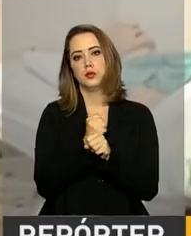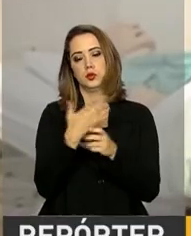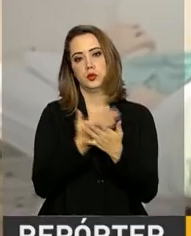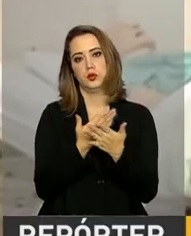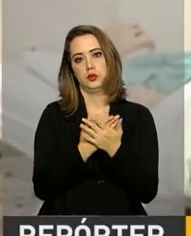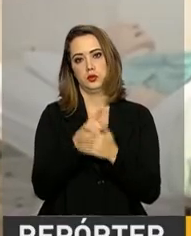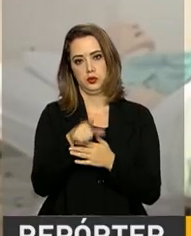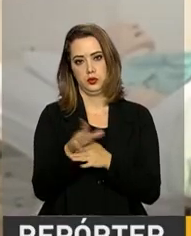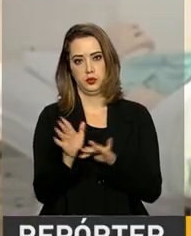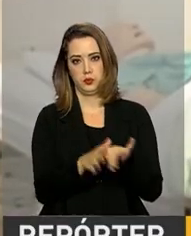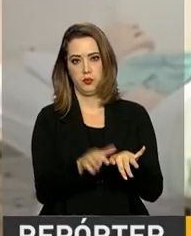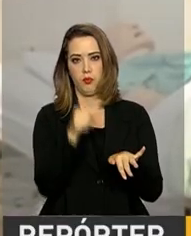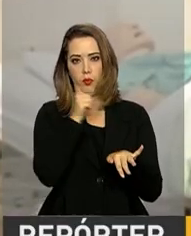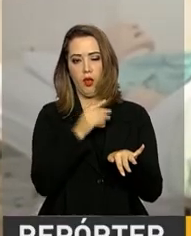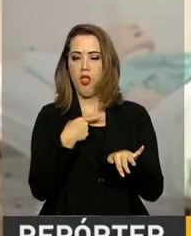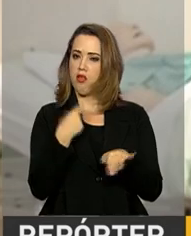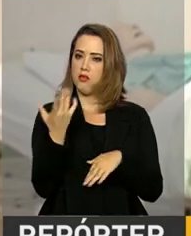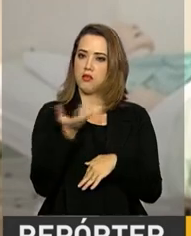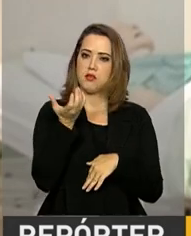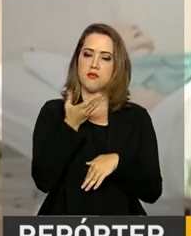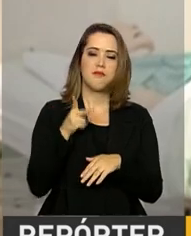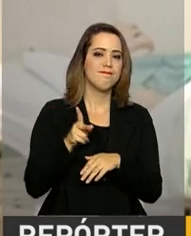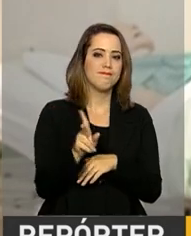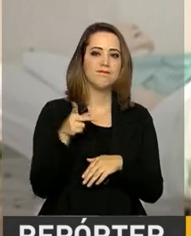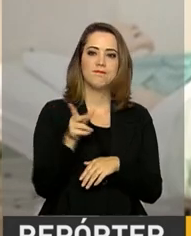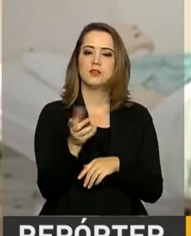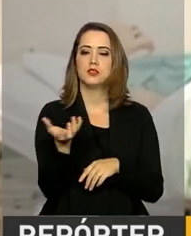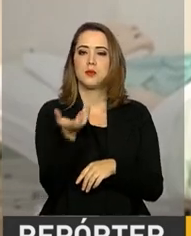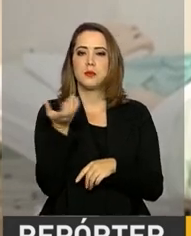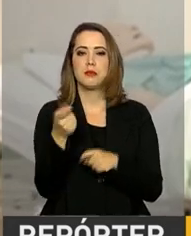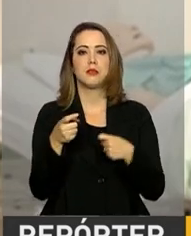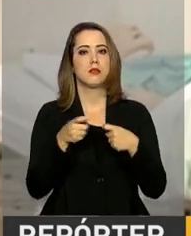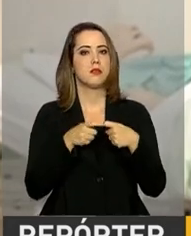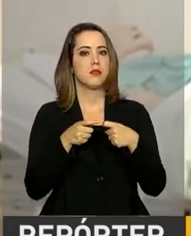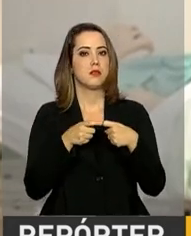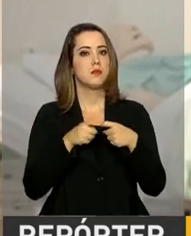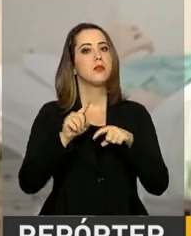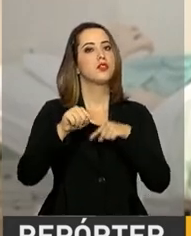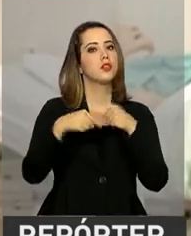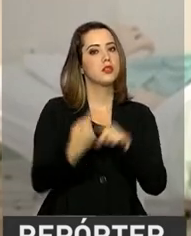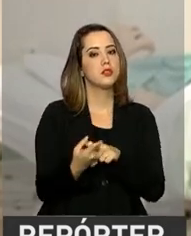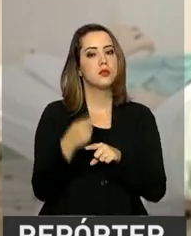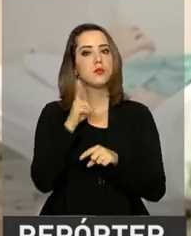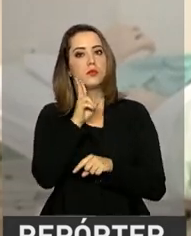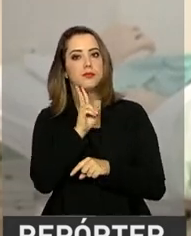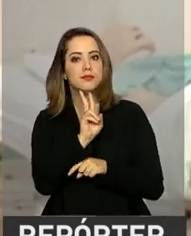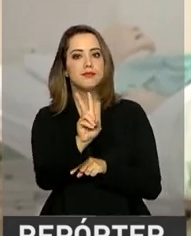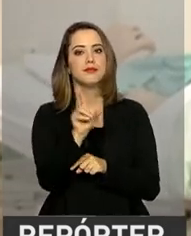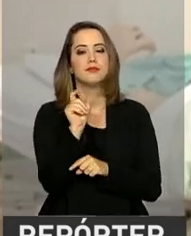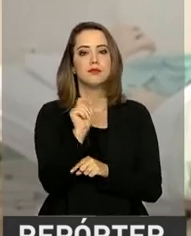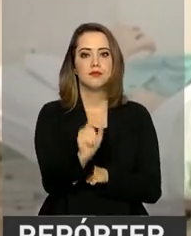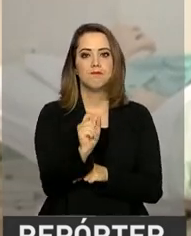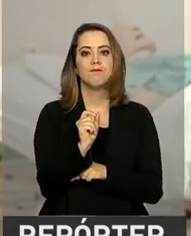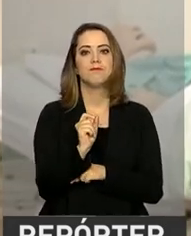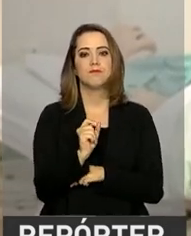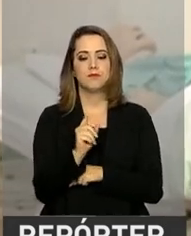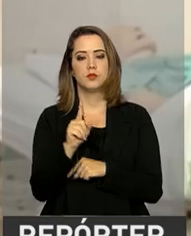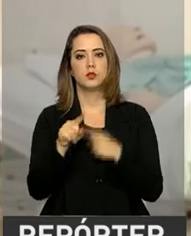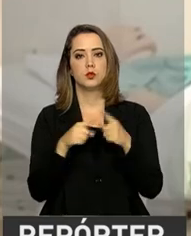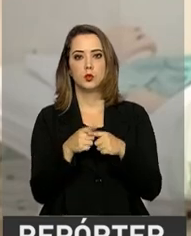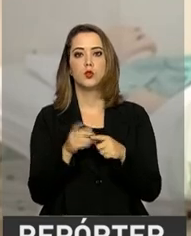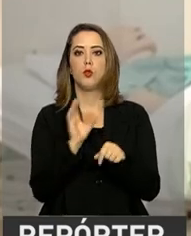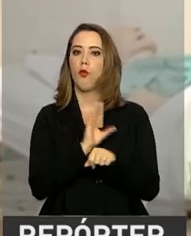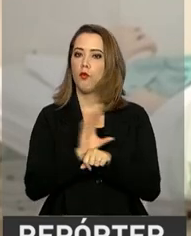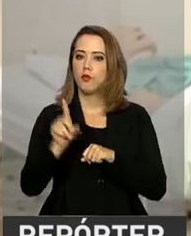medicina desde pequena mesmo ah durante o ensino médio eu acabei conhecendo pela inbi mesmo o curso de medicina e eu